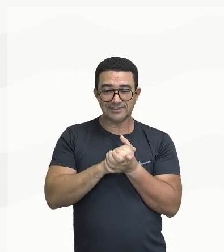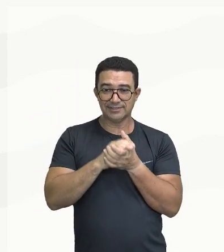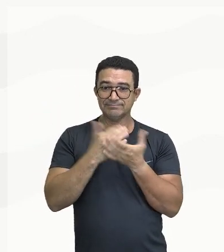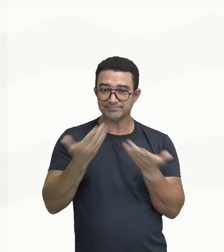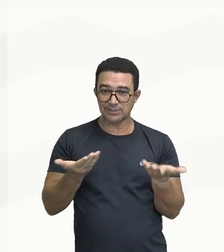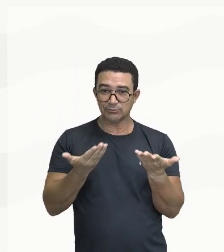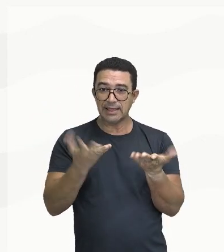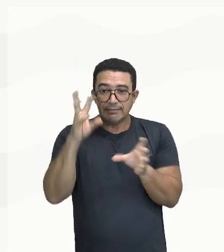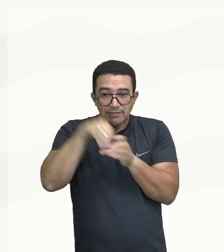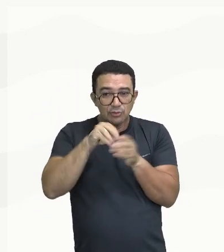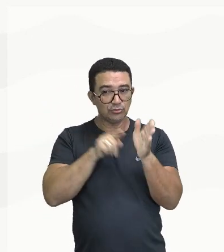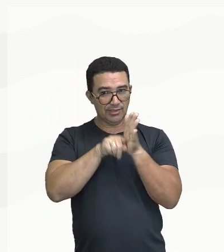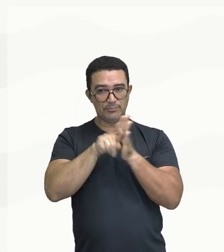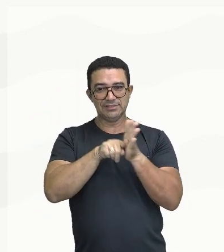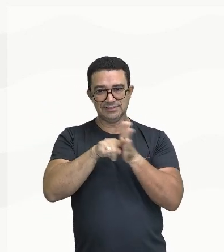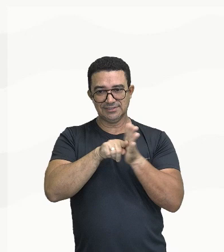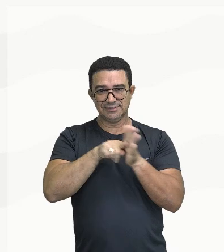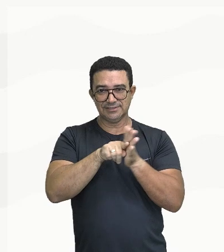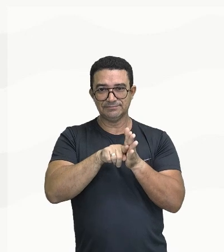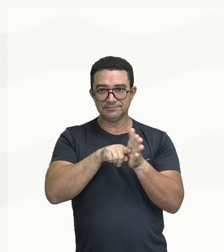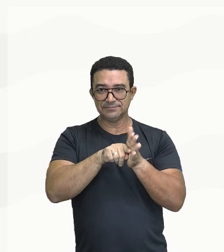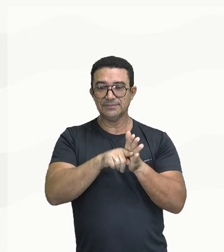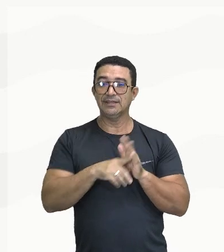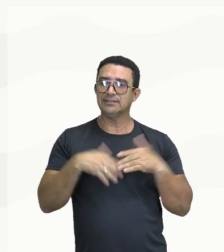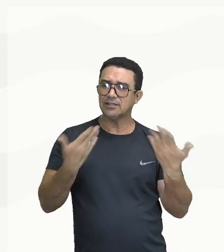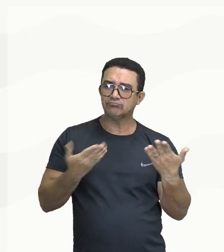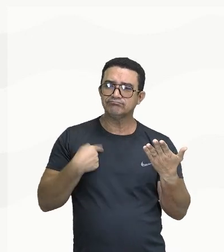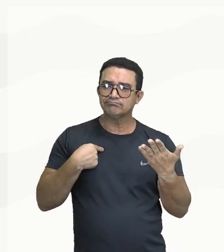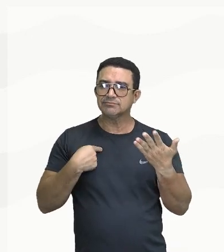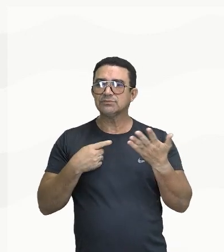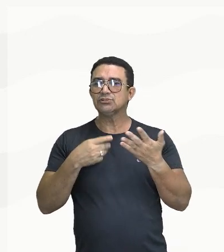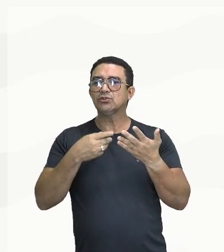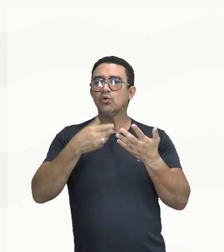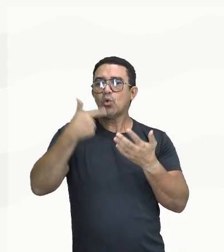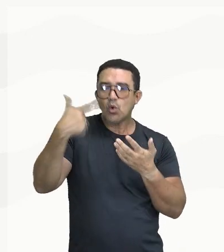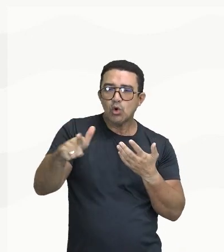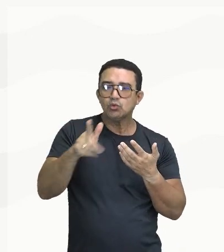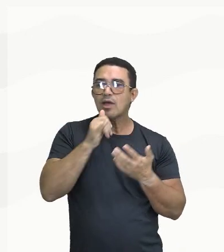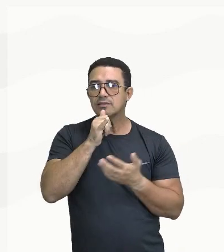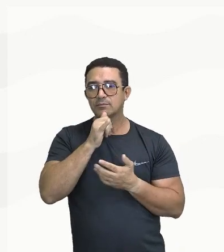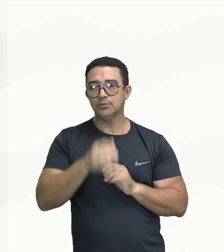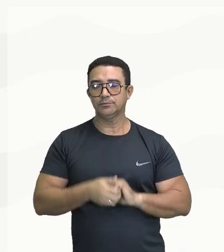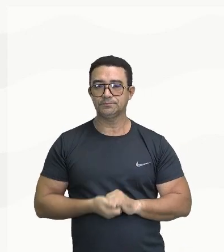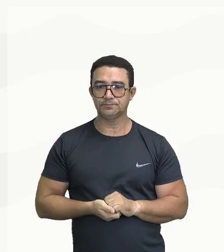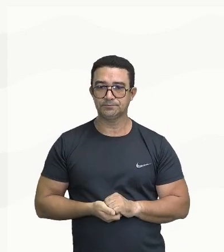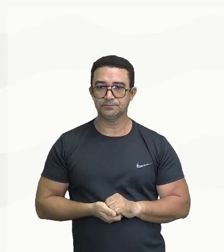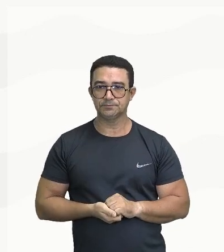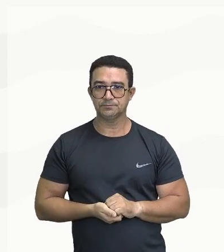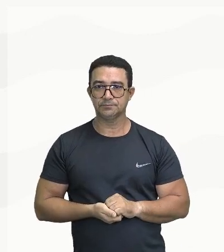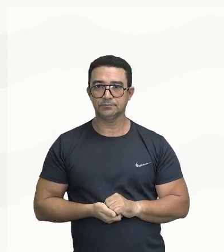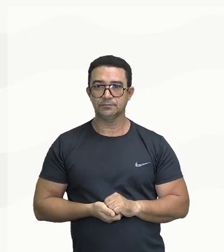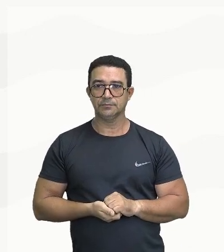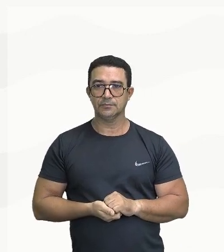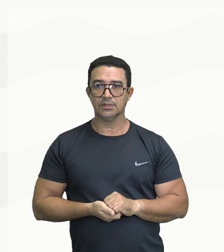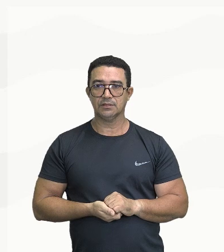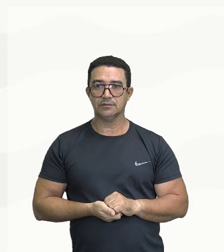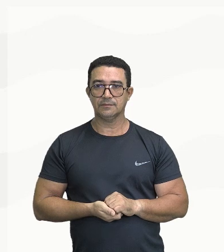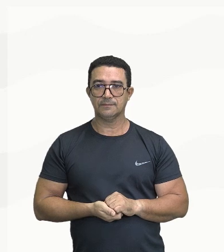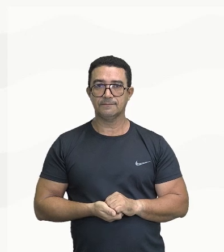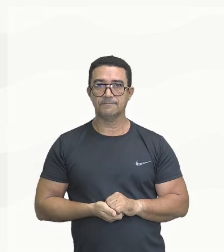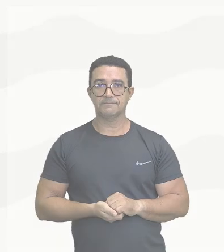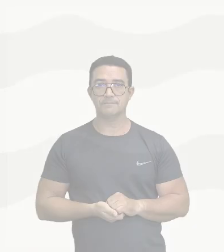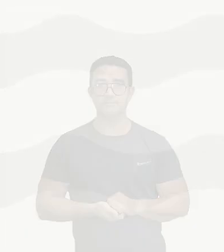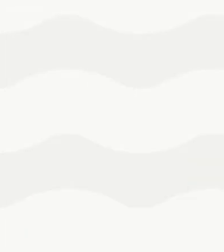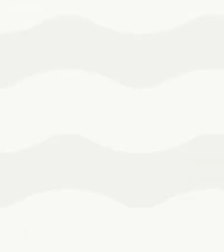nesse caso da pesquisa. Agora vejam a nossa segunda observação. A nossa segunda